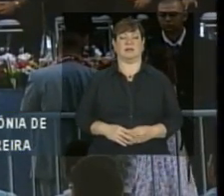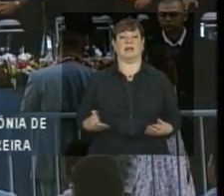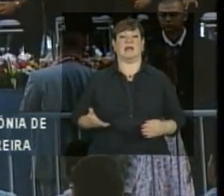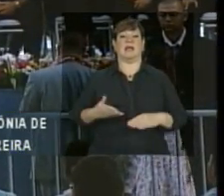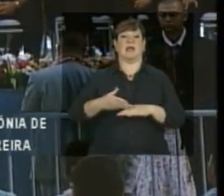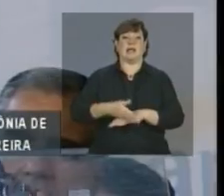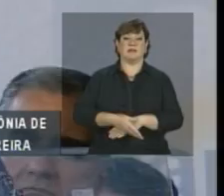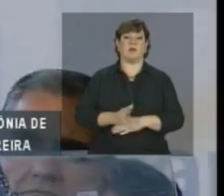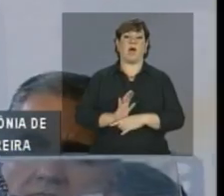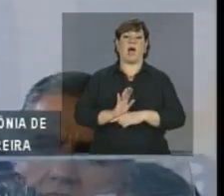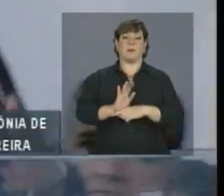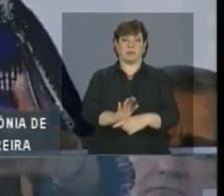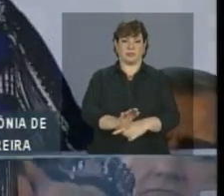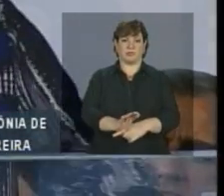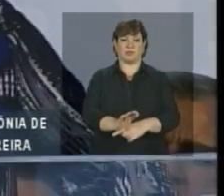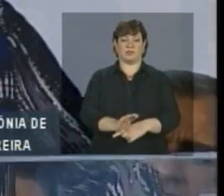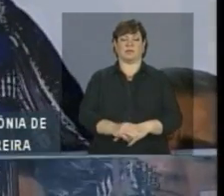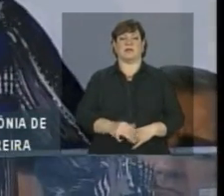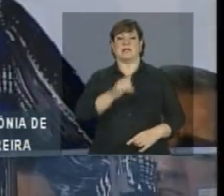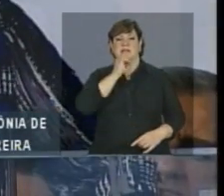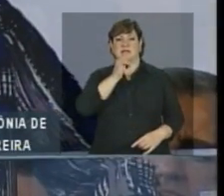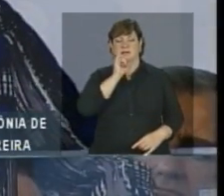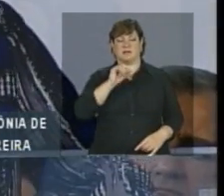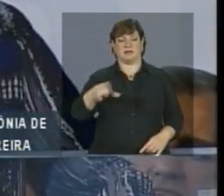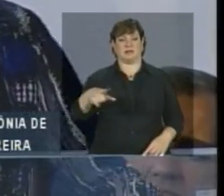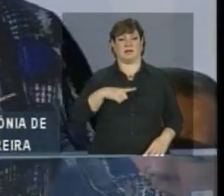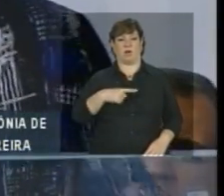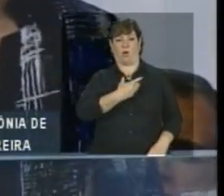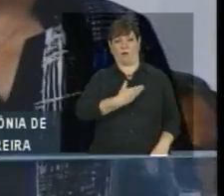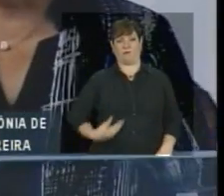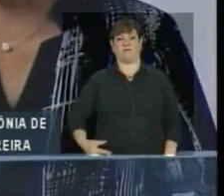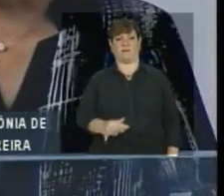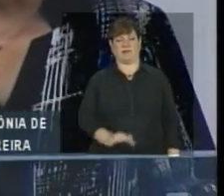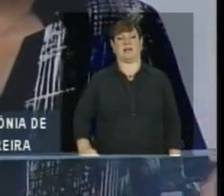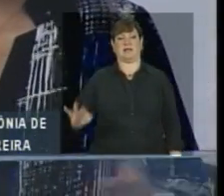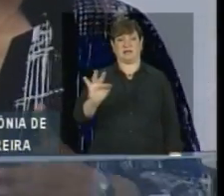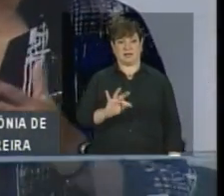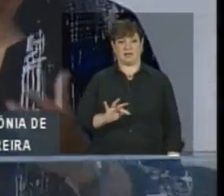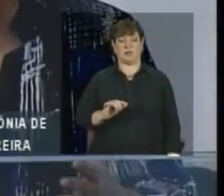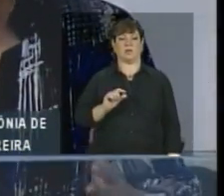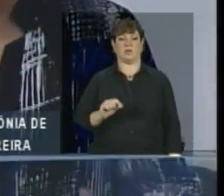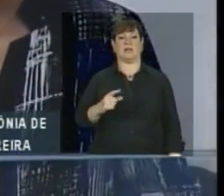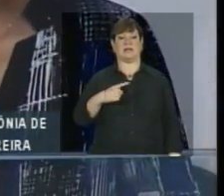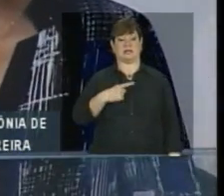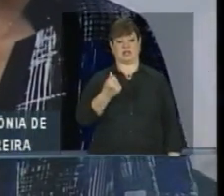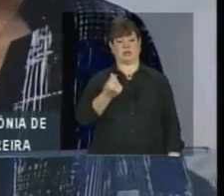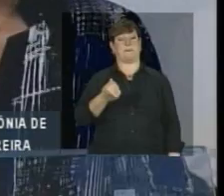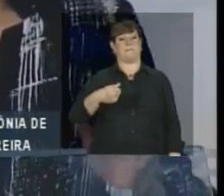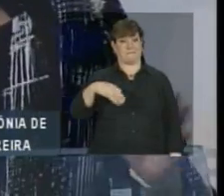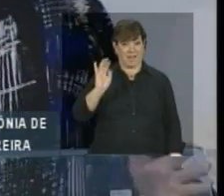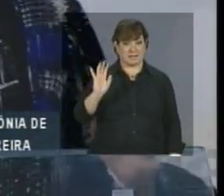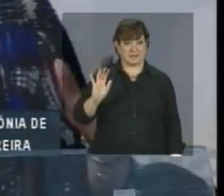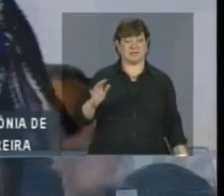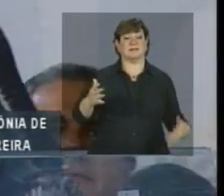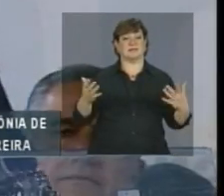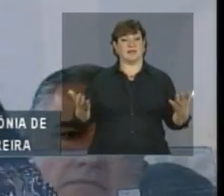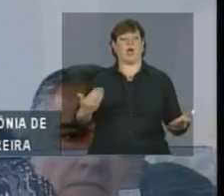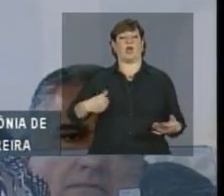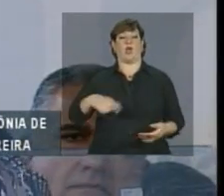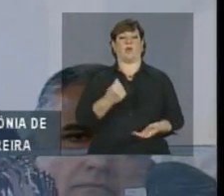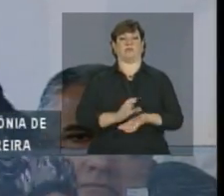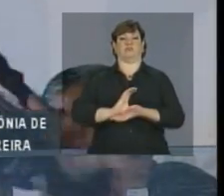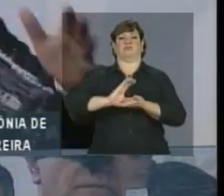entram com apoio, no caso do governo federal, que, por suposto, tem mais recursos, nós